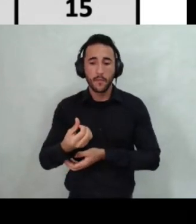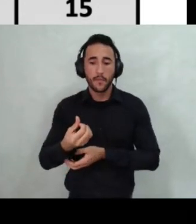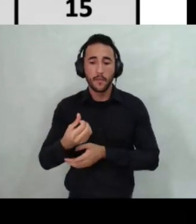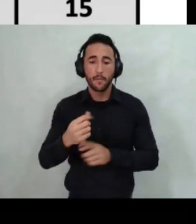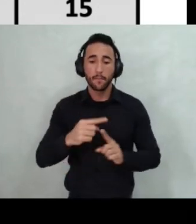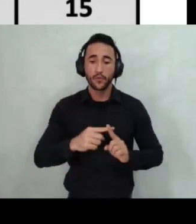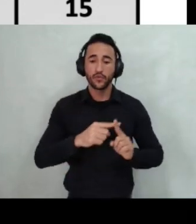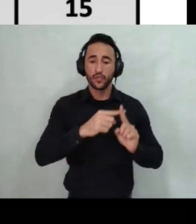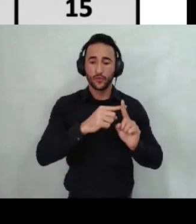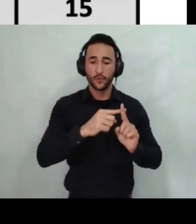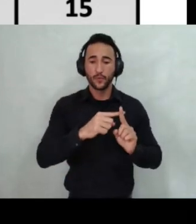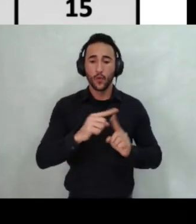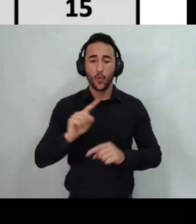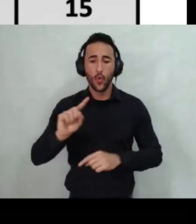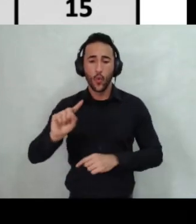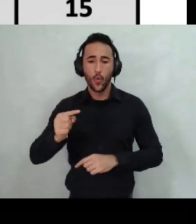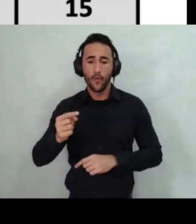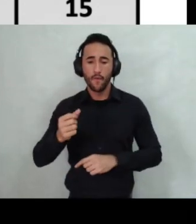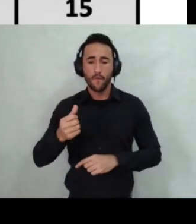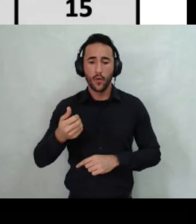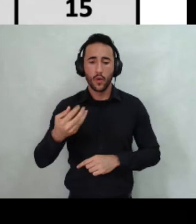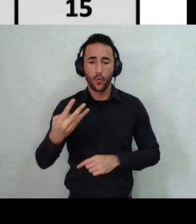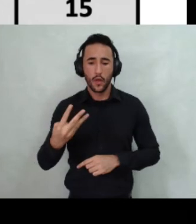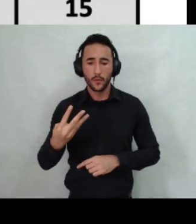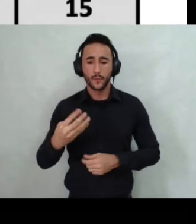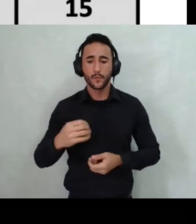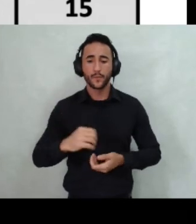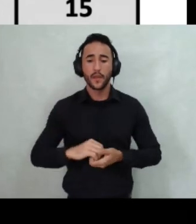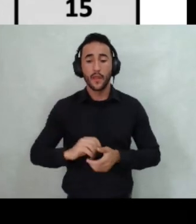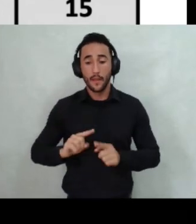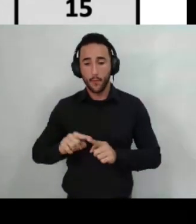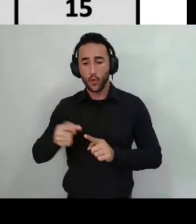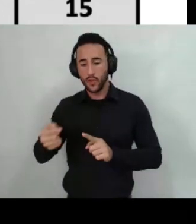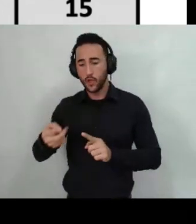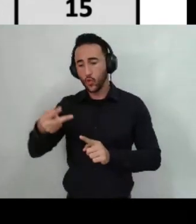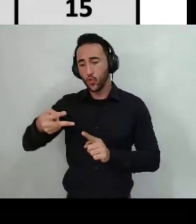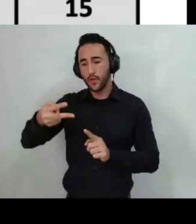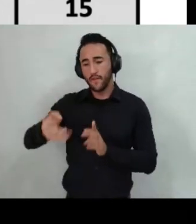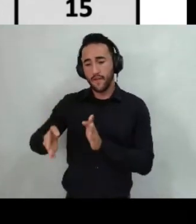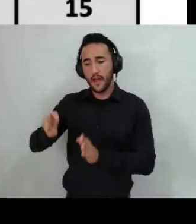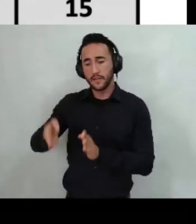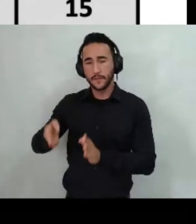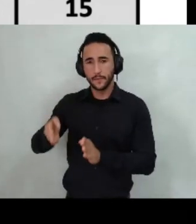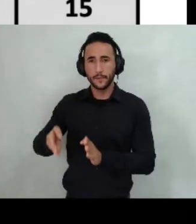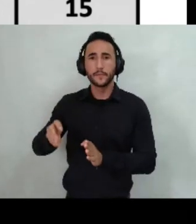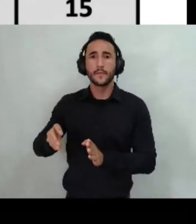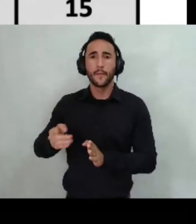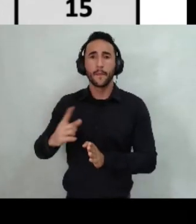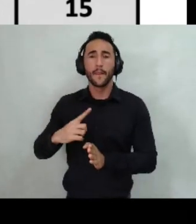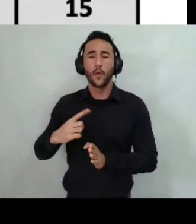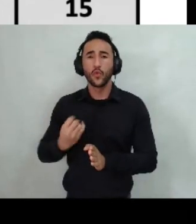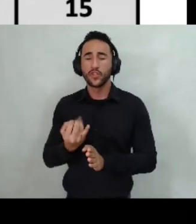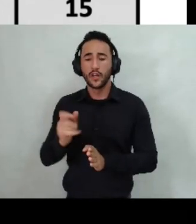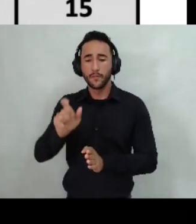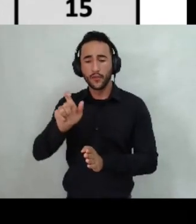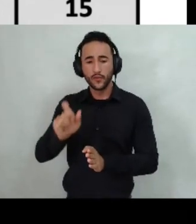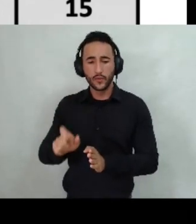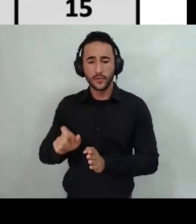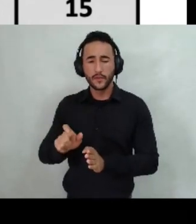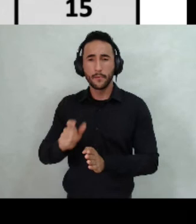1,4%. Na fase seguinte, a percentual de população testada com testes positivos evoluiu